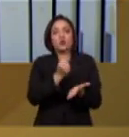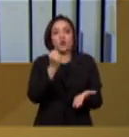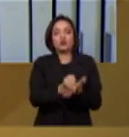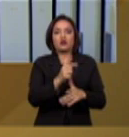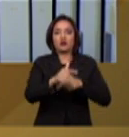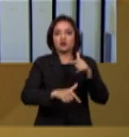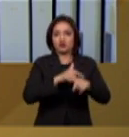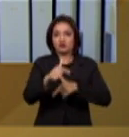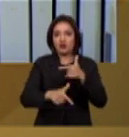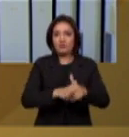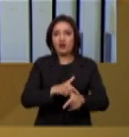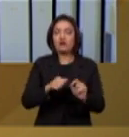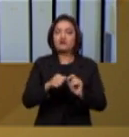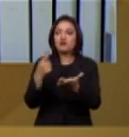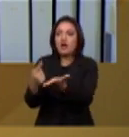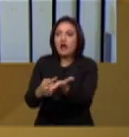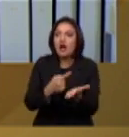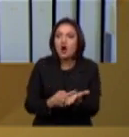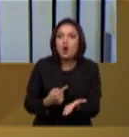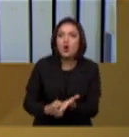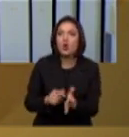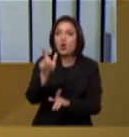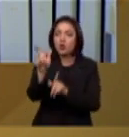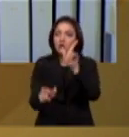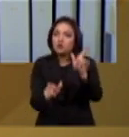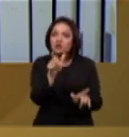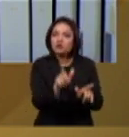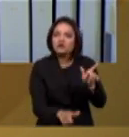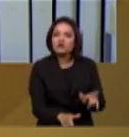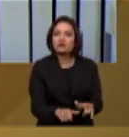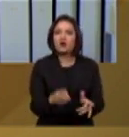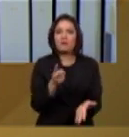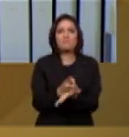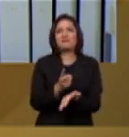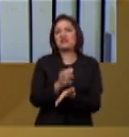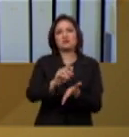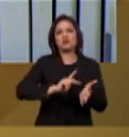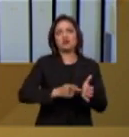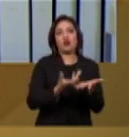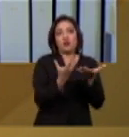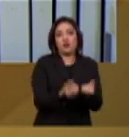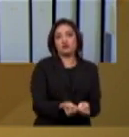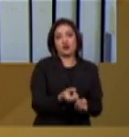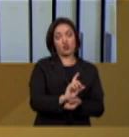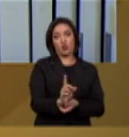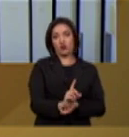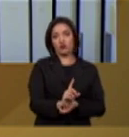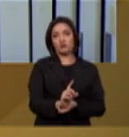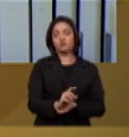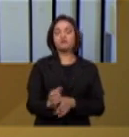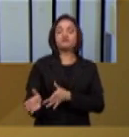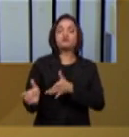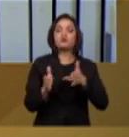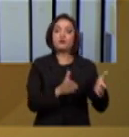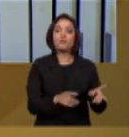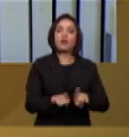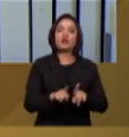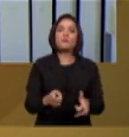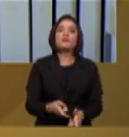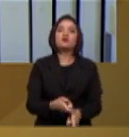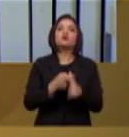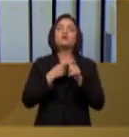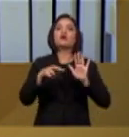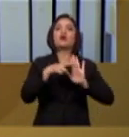de trabalho por meio de acordos individuais, independentemente de anuência sindical. Suspensão da norma que não considera